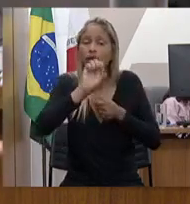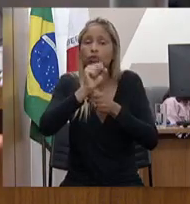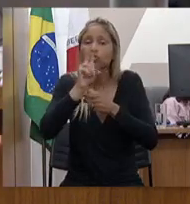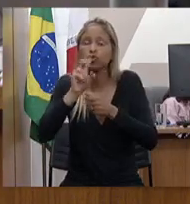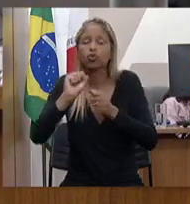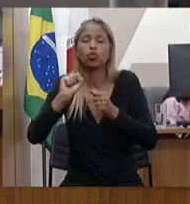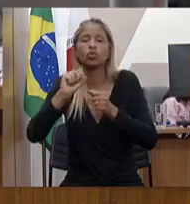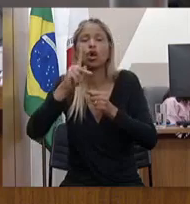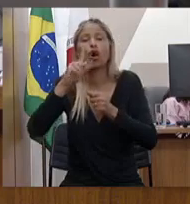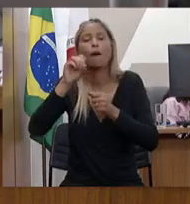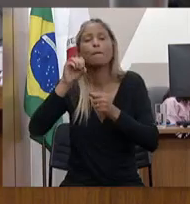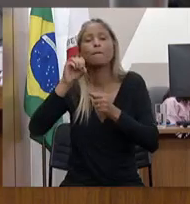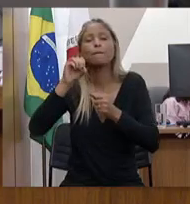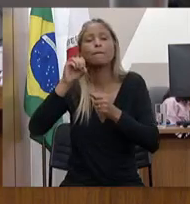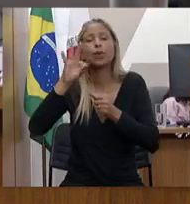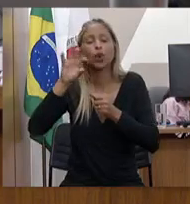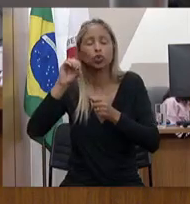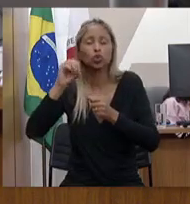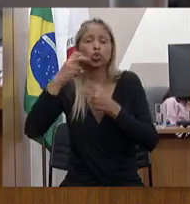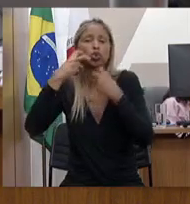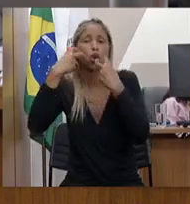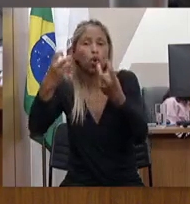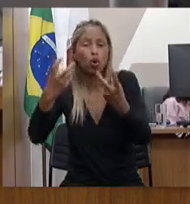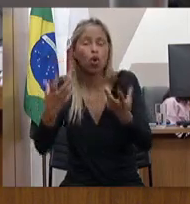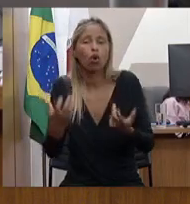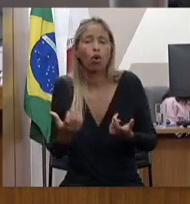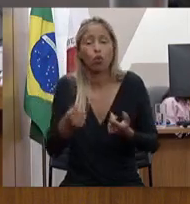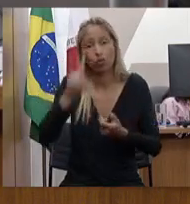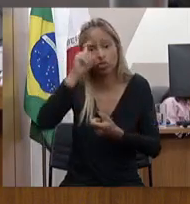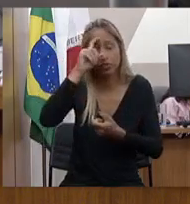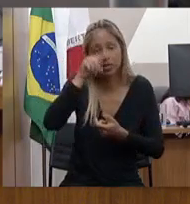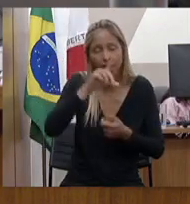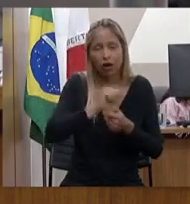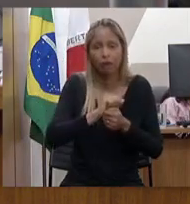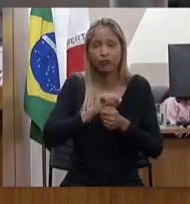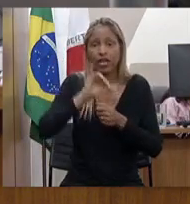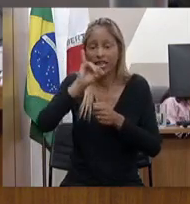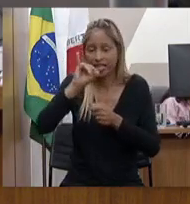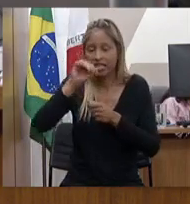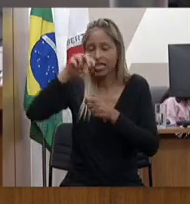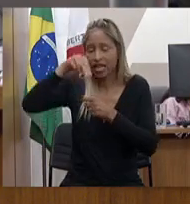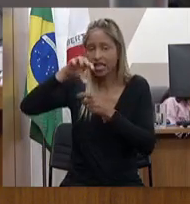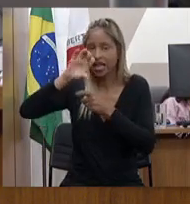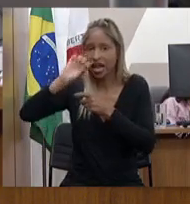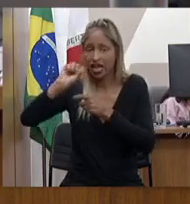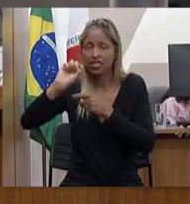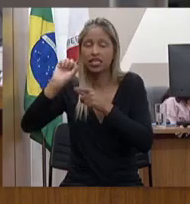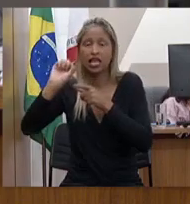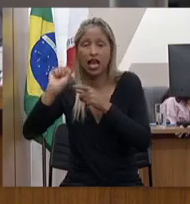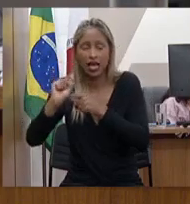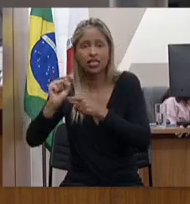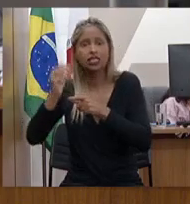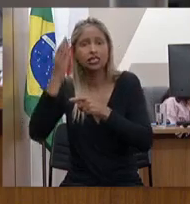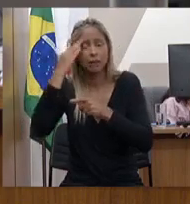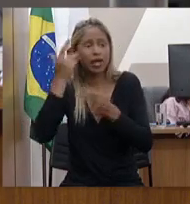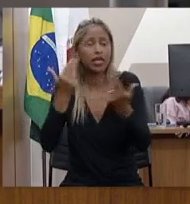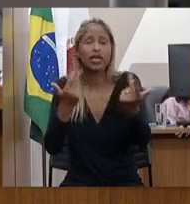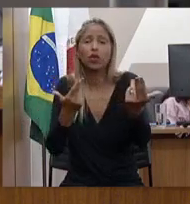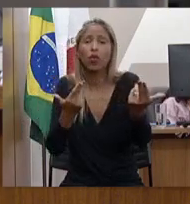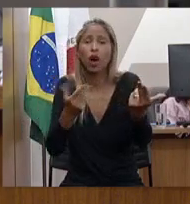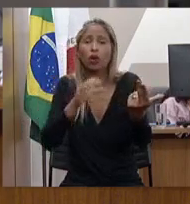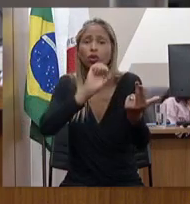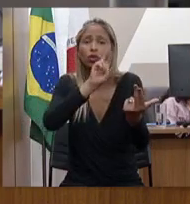pronto-socorro então aquele número de gente que recebeu o benefício do INSS deveria ser pelo menos parecido com o número